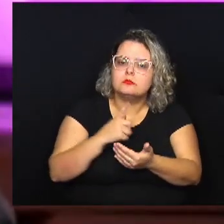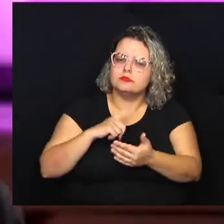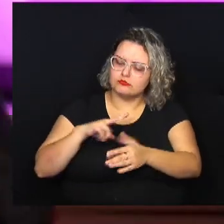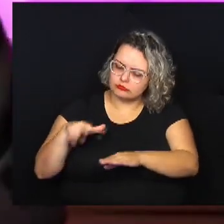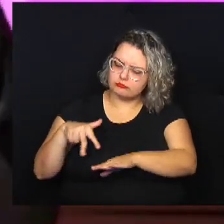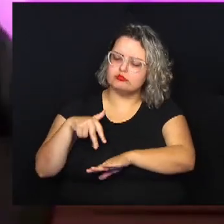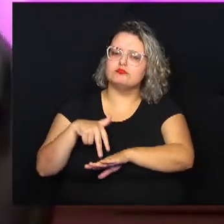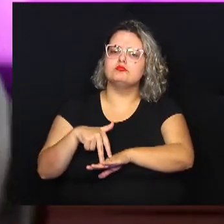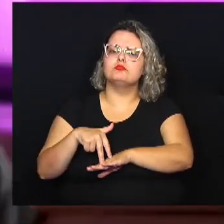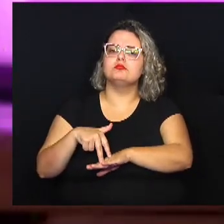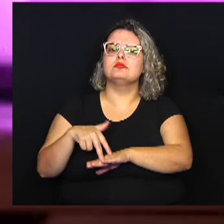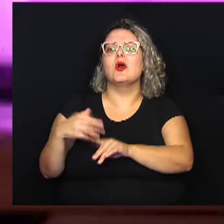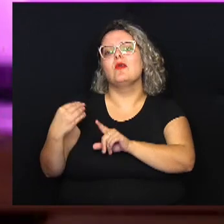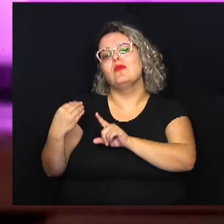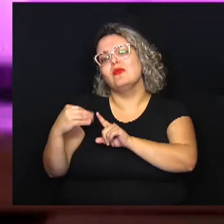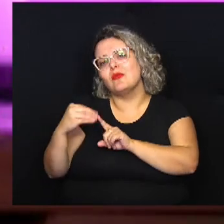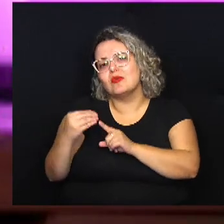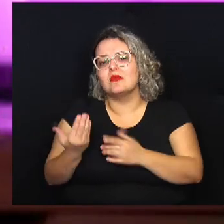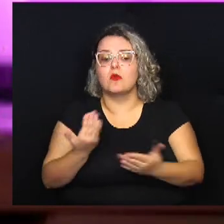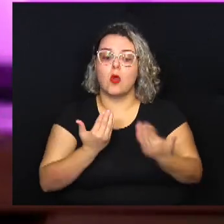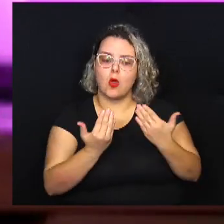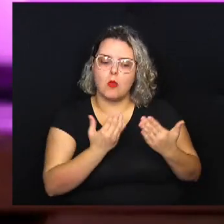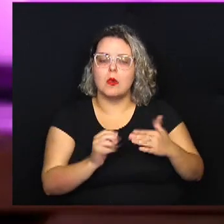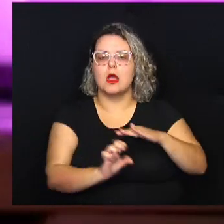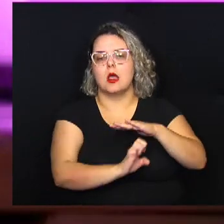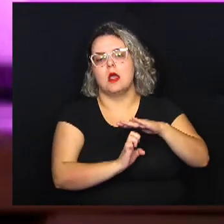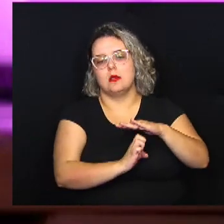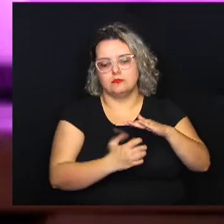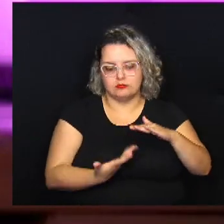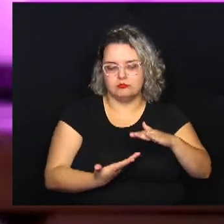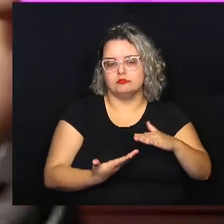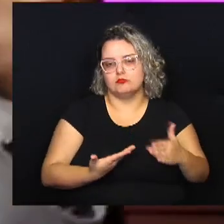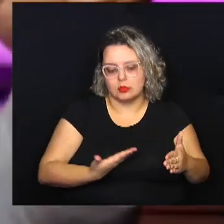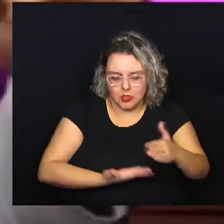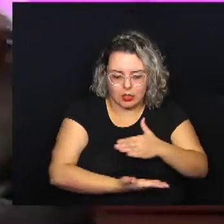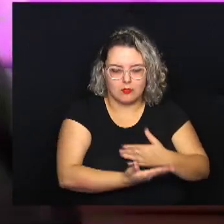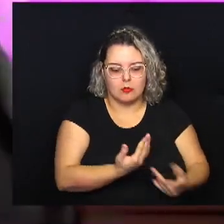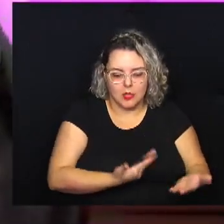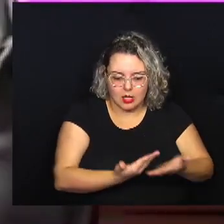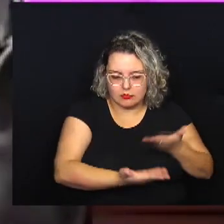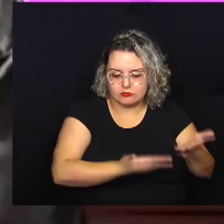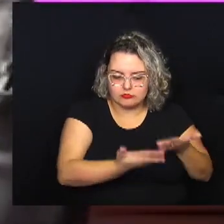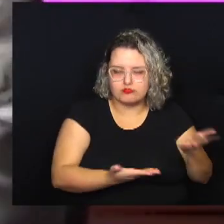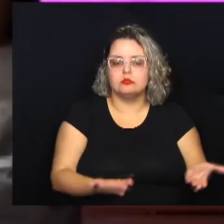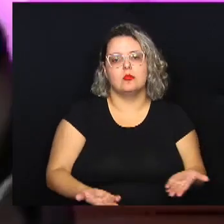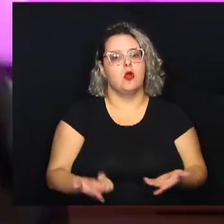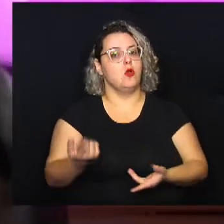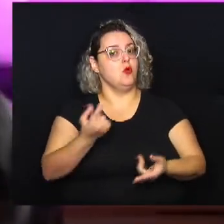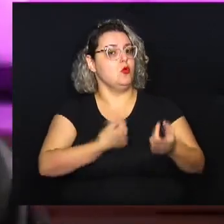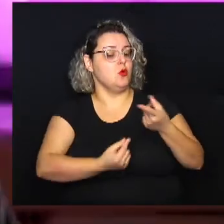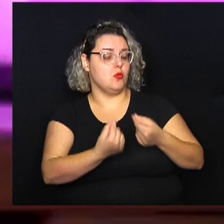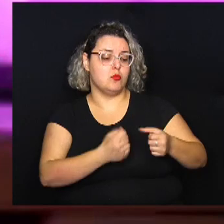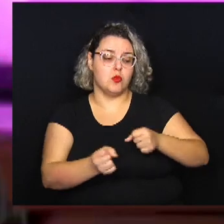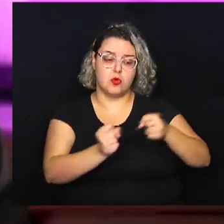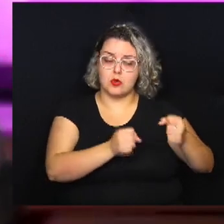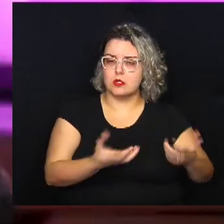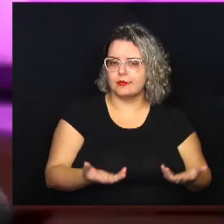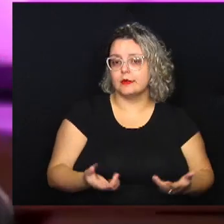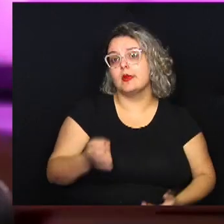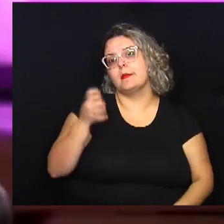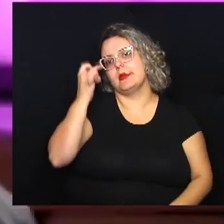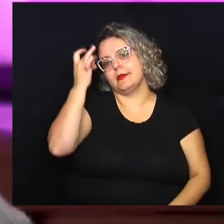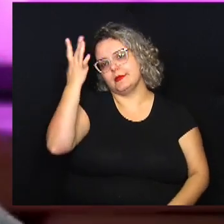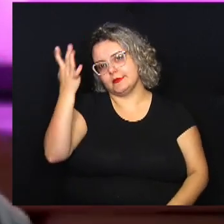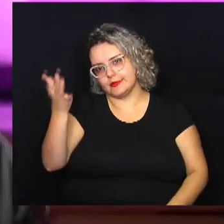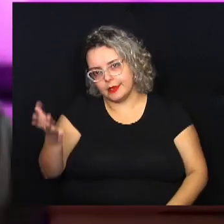ali vulnerável em relação ao prestador de serviço, né? Considerando o poder econômico. Então, é muito mais